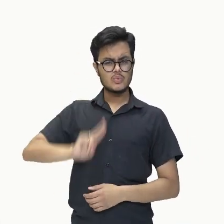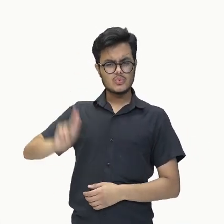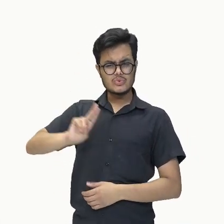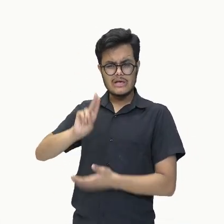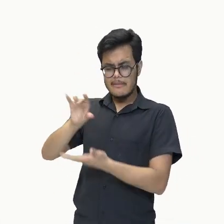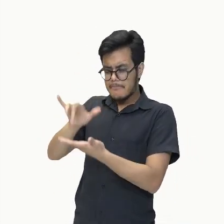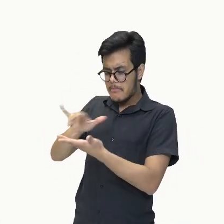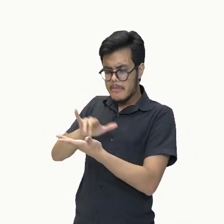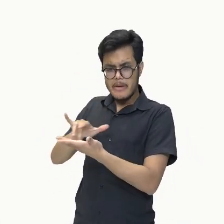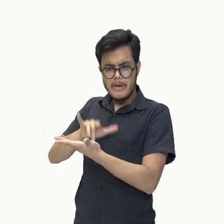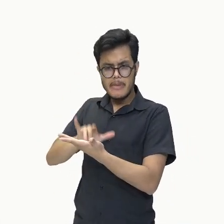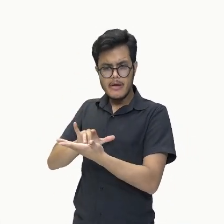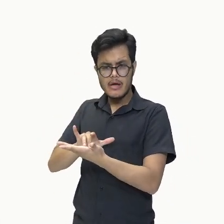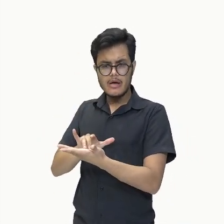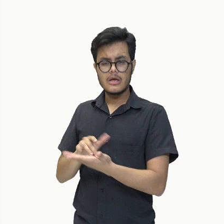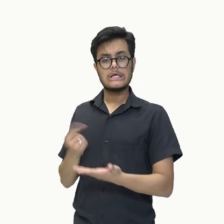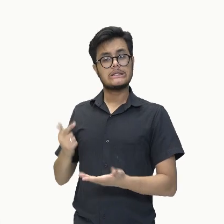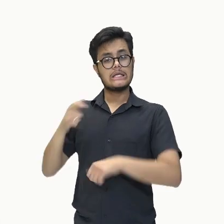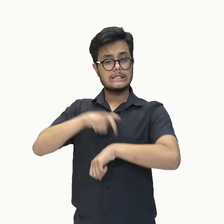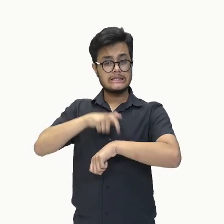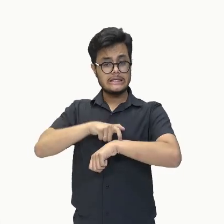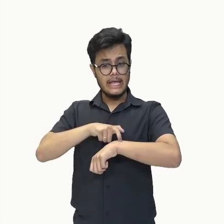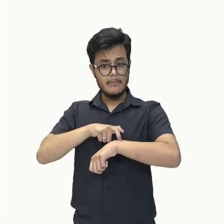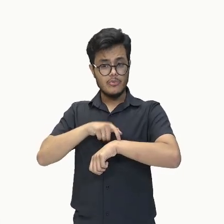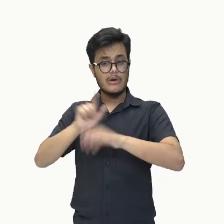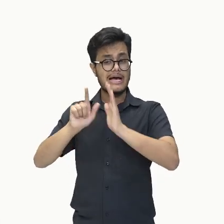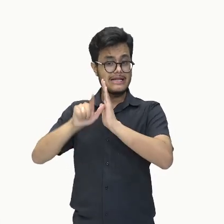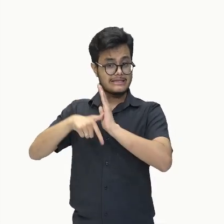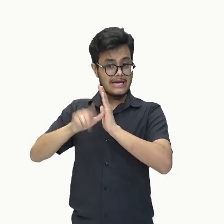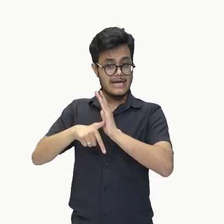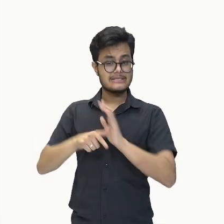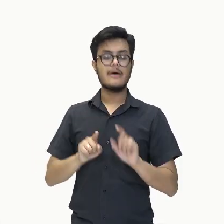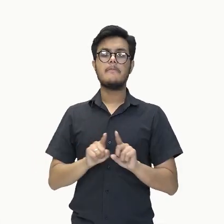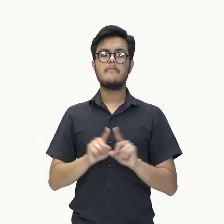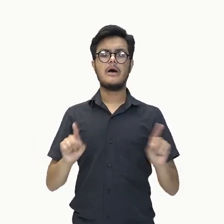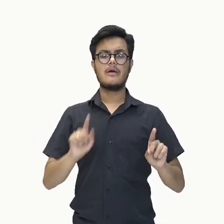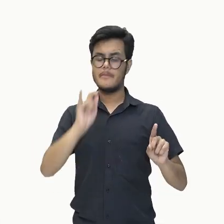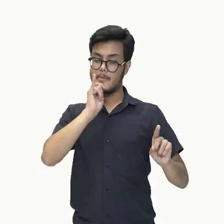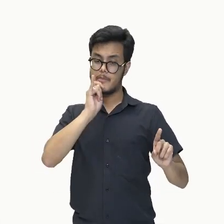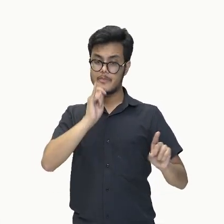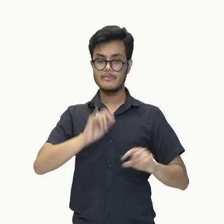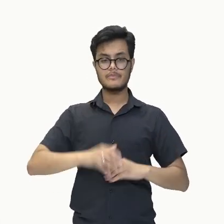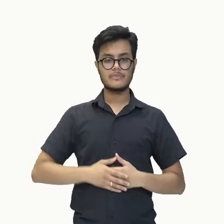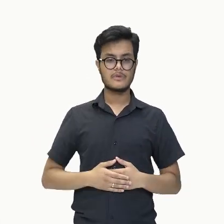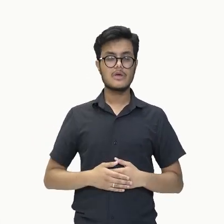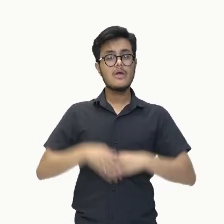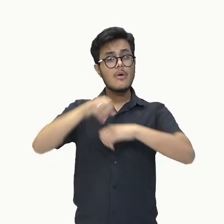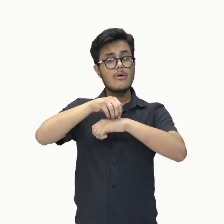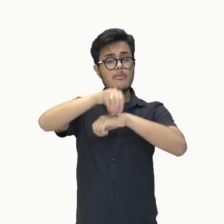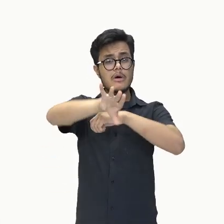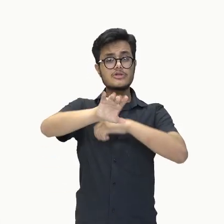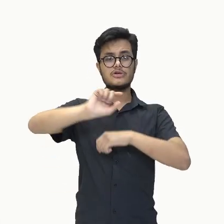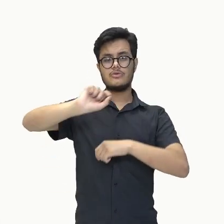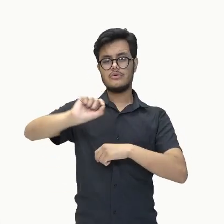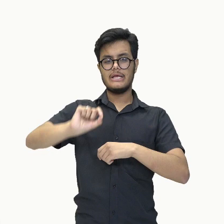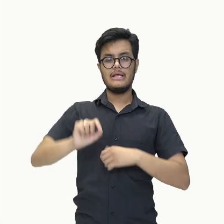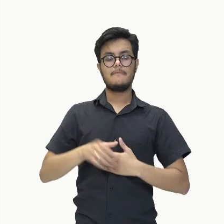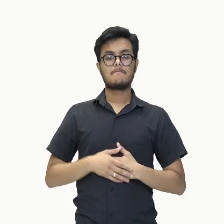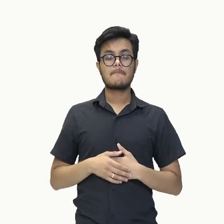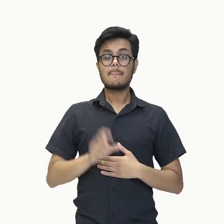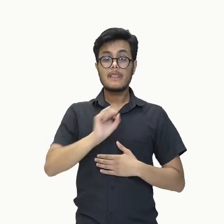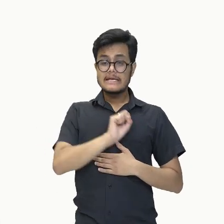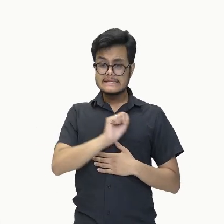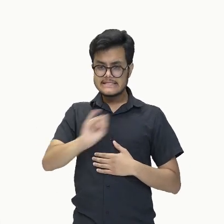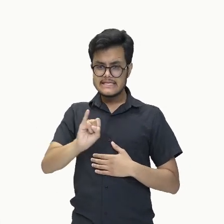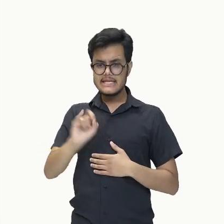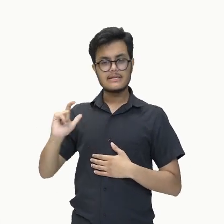de cálculo, por conta do tempo, do trabalho, mas digo para vocês, quando surgem